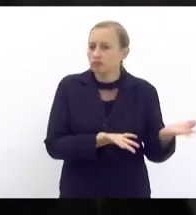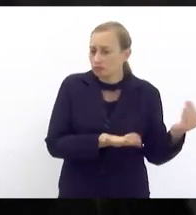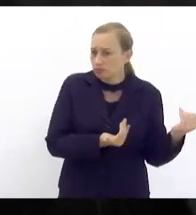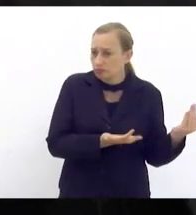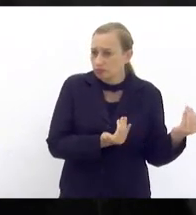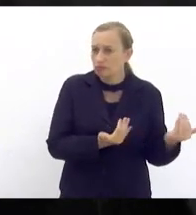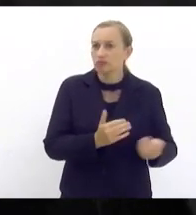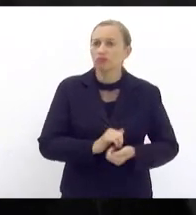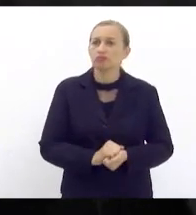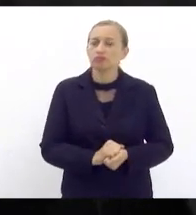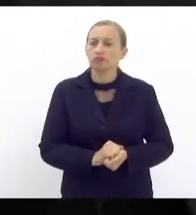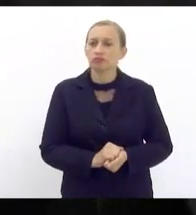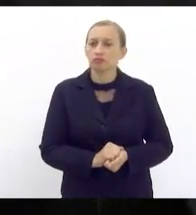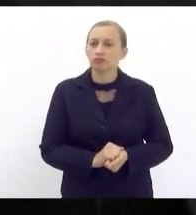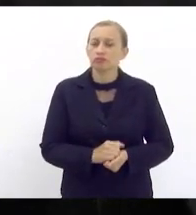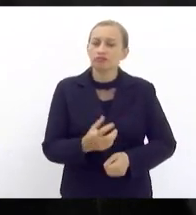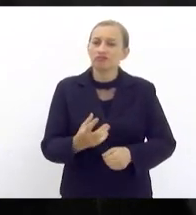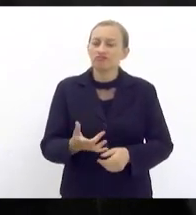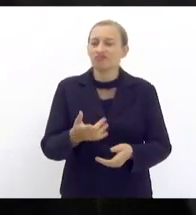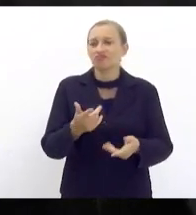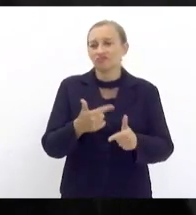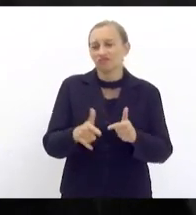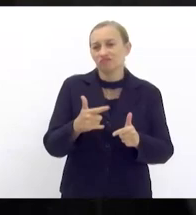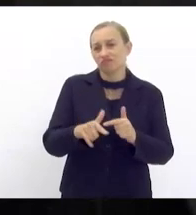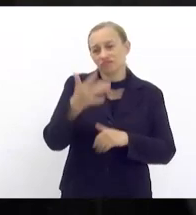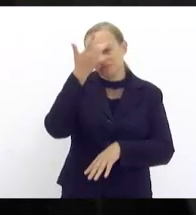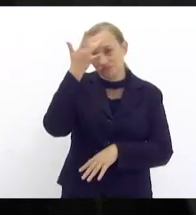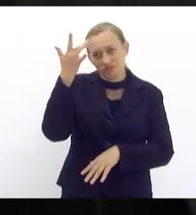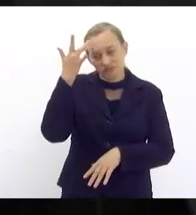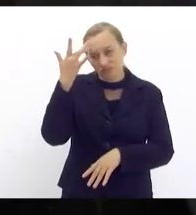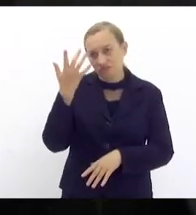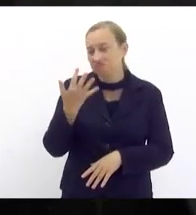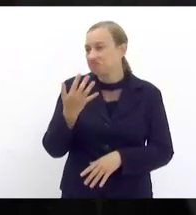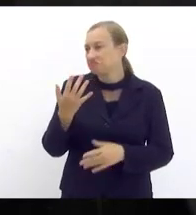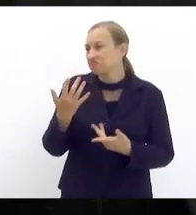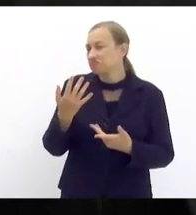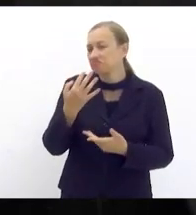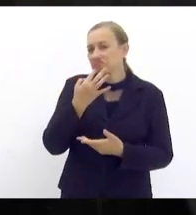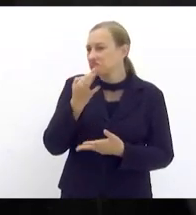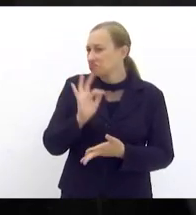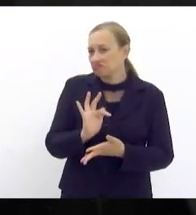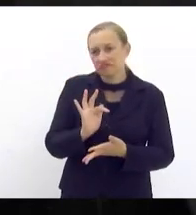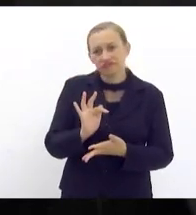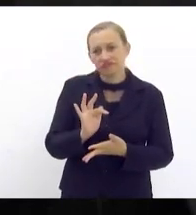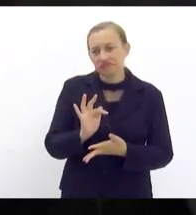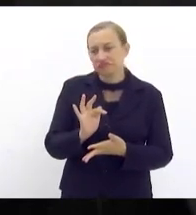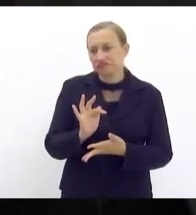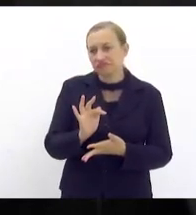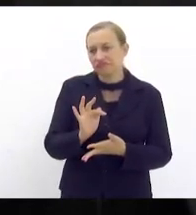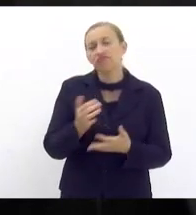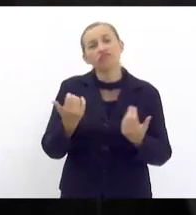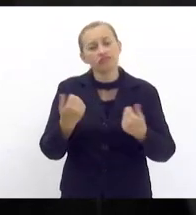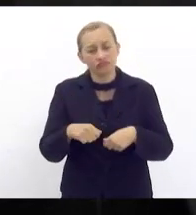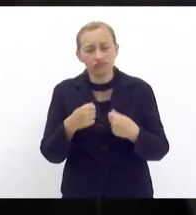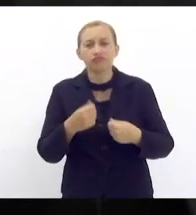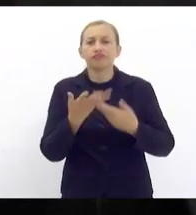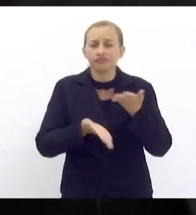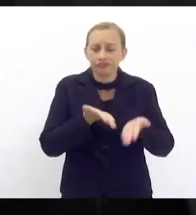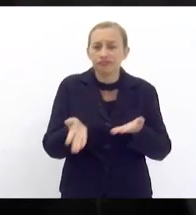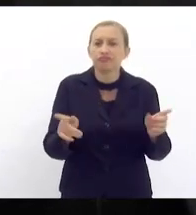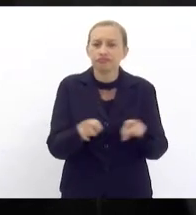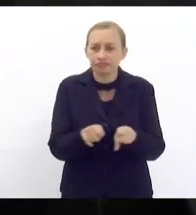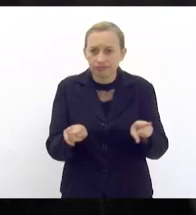trazia uma carga emocional aí que é desconhecida que não se sabe que não se conhece que é preciso cuidar também